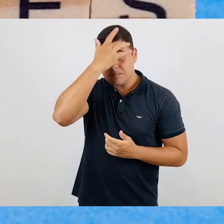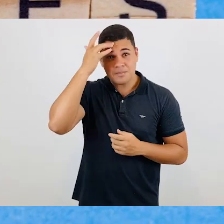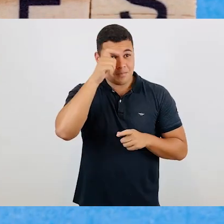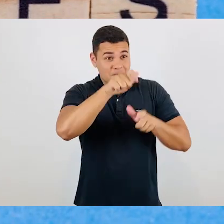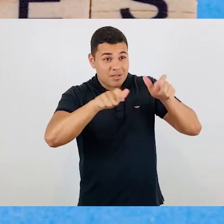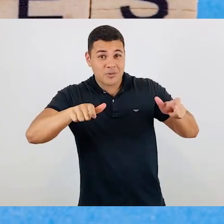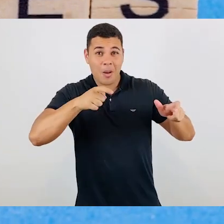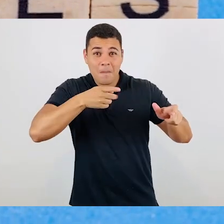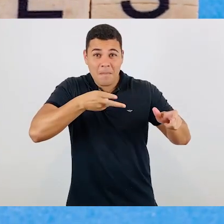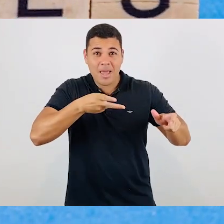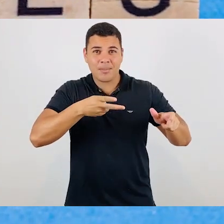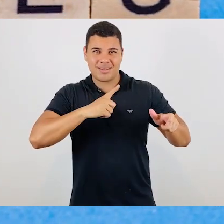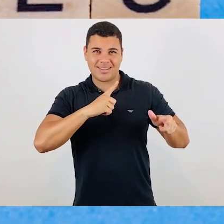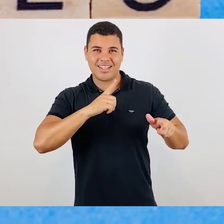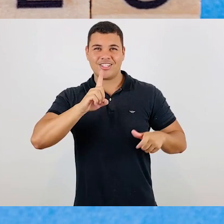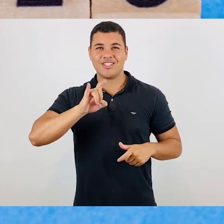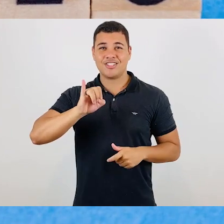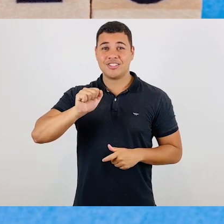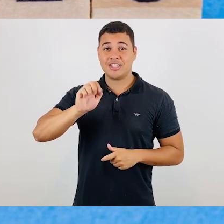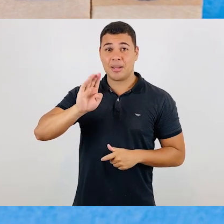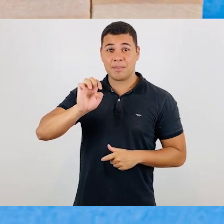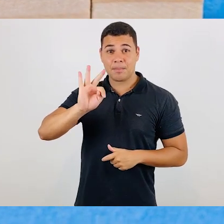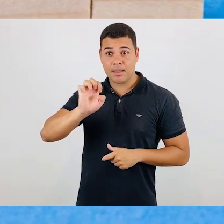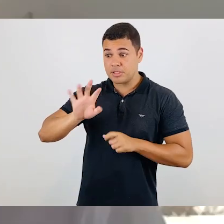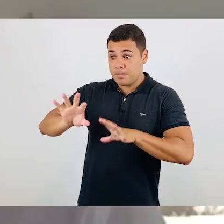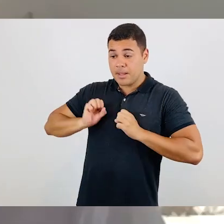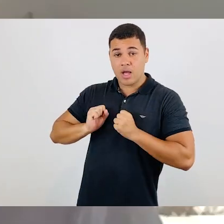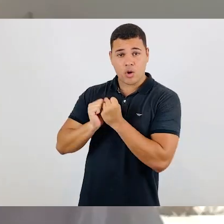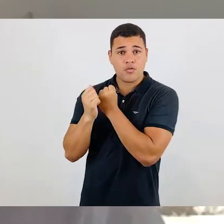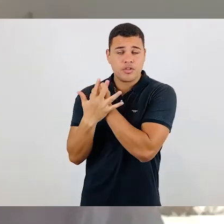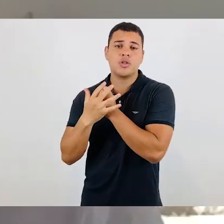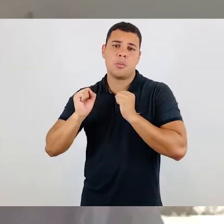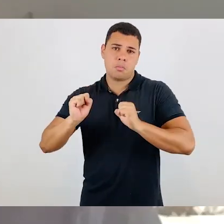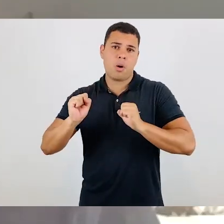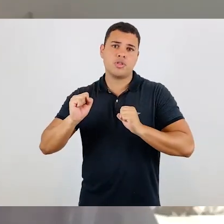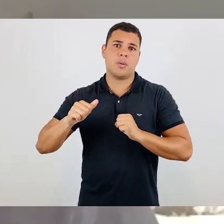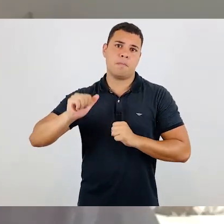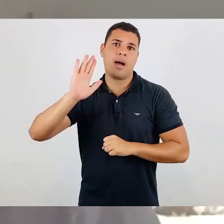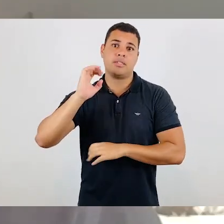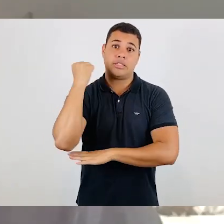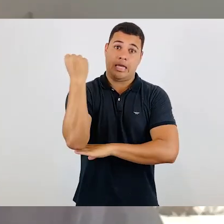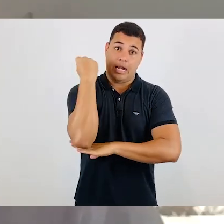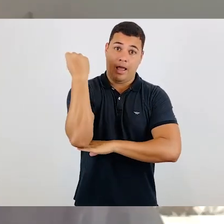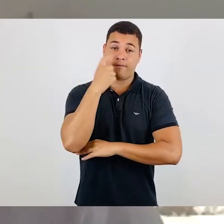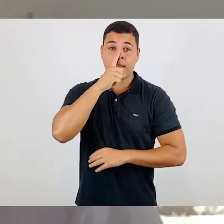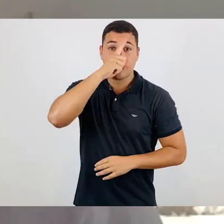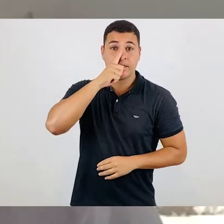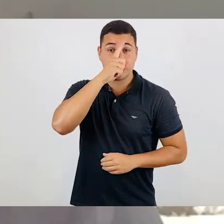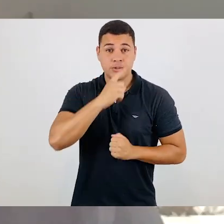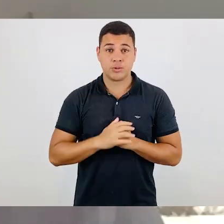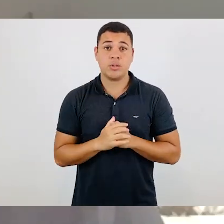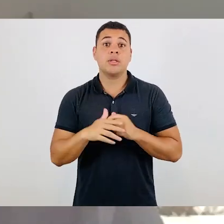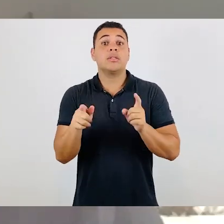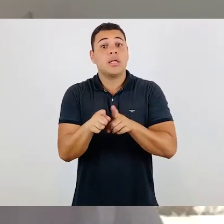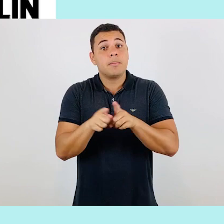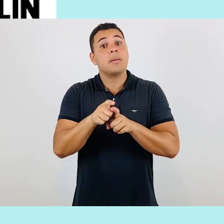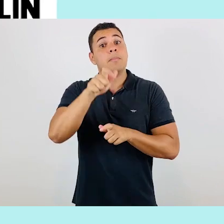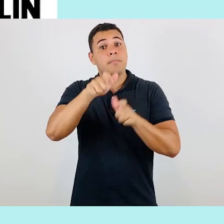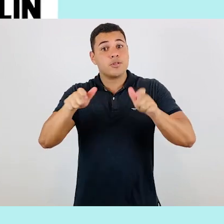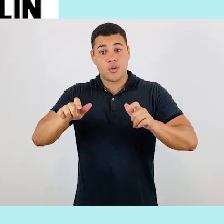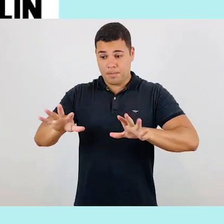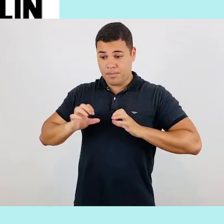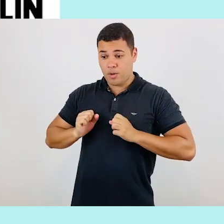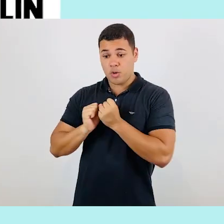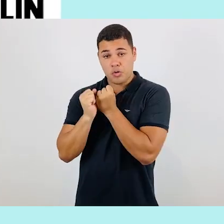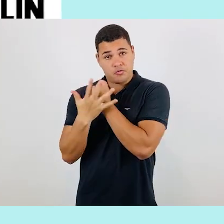agrava as manifestações clínicas do Covid, quanto pode ser agravado pelo Covid. E aquelas pessoas que tinham estado latente podem